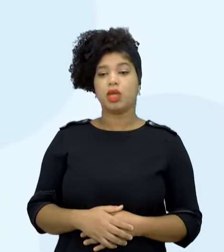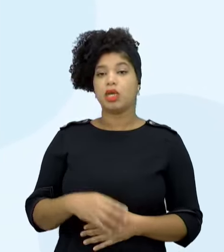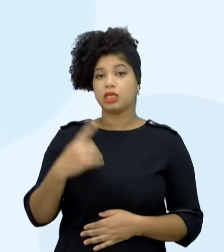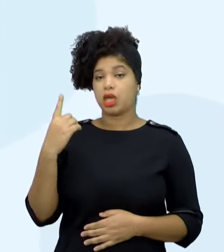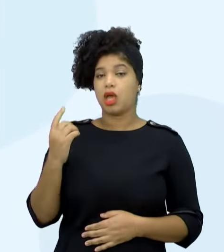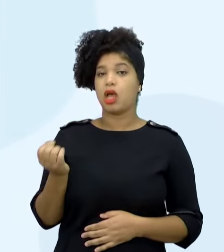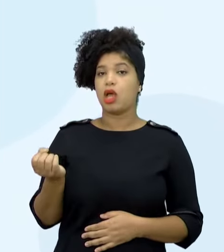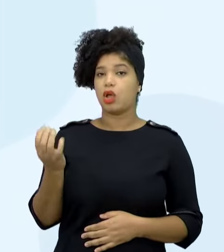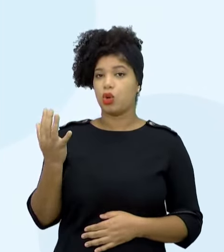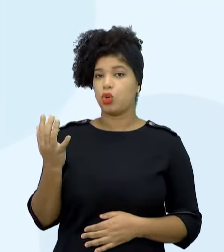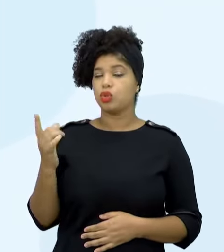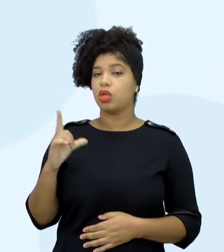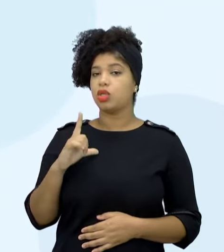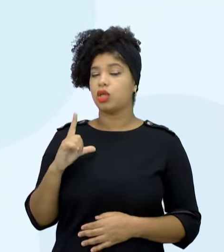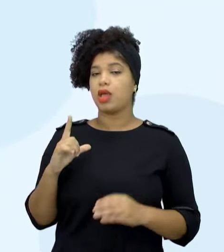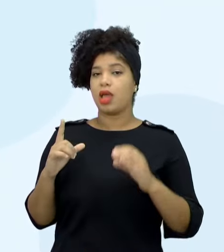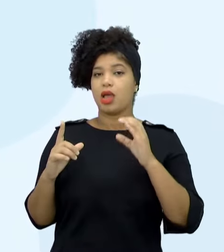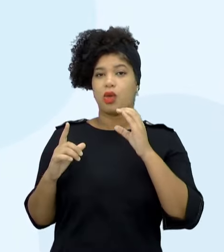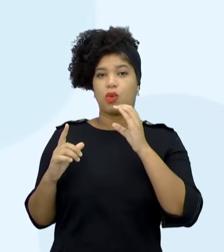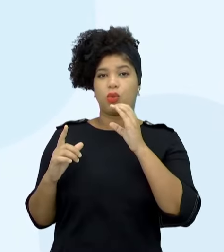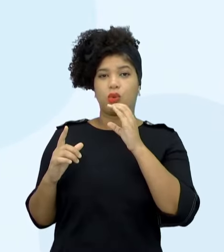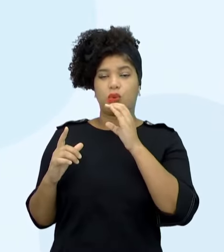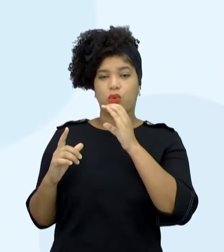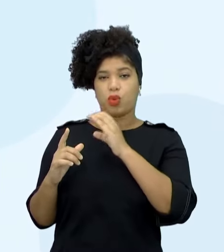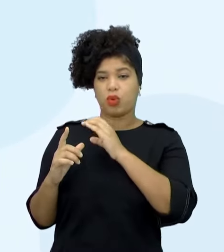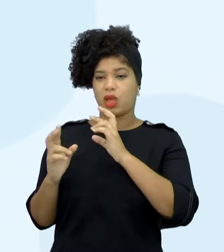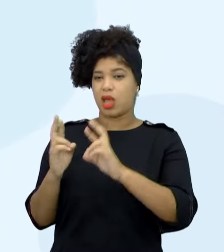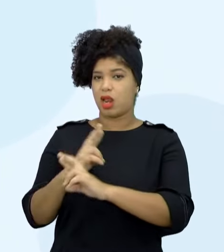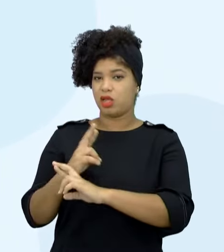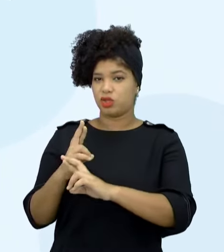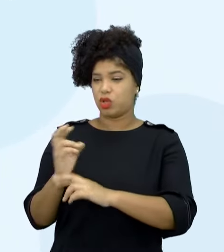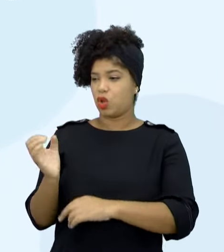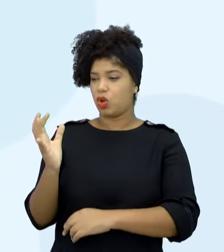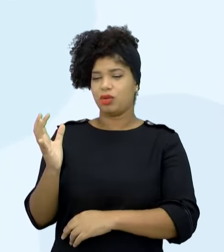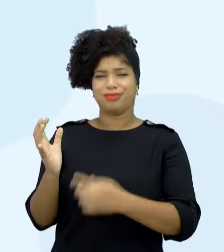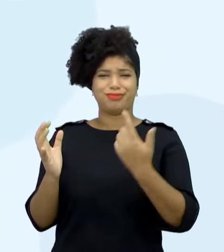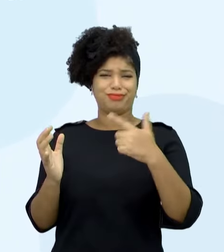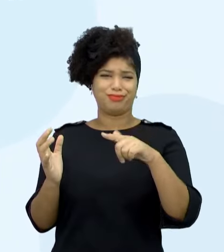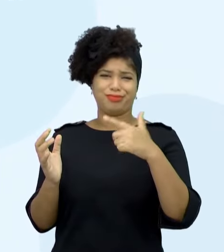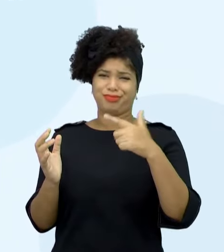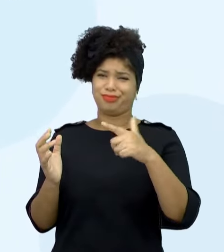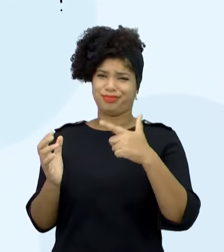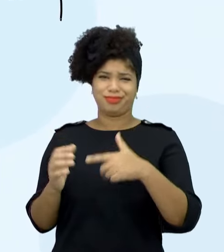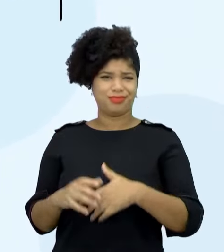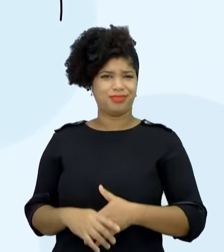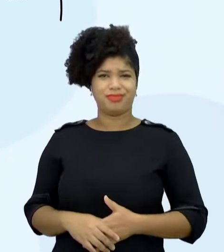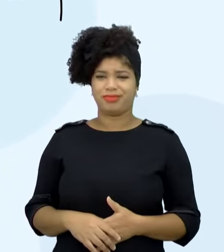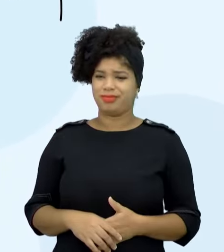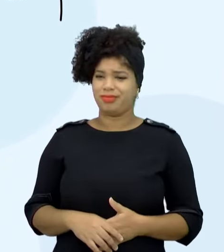errar, que aqui o calor não está envolvido. Essa lâmpada